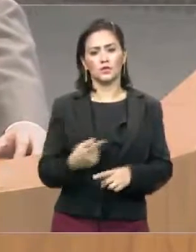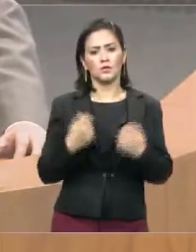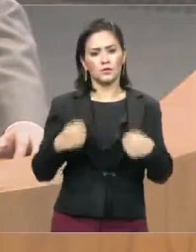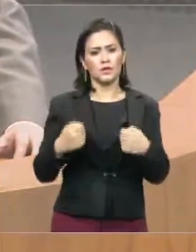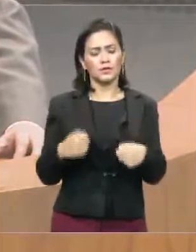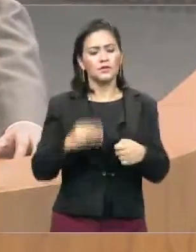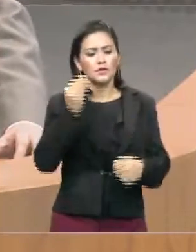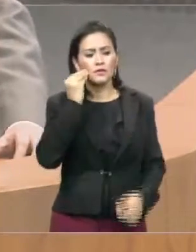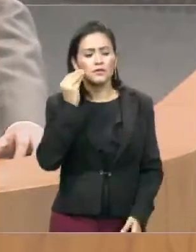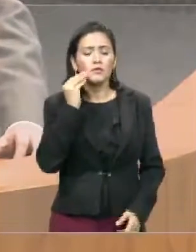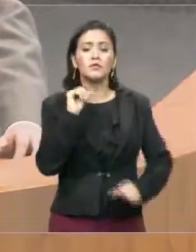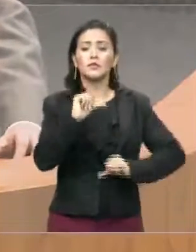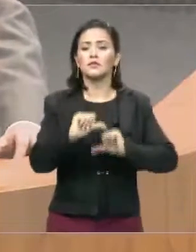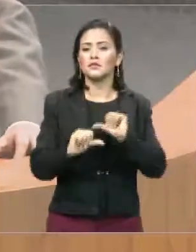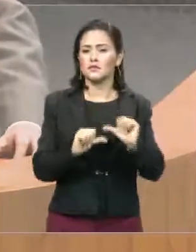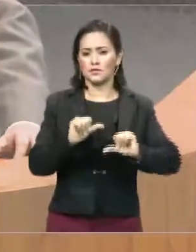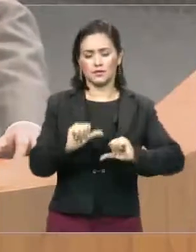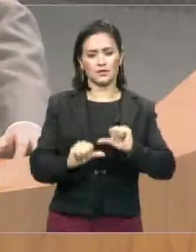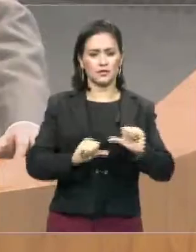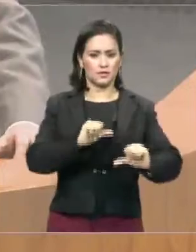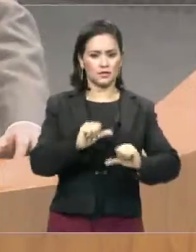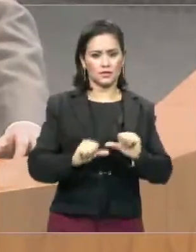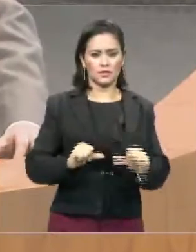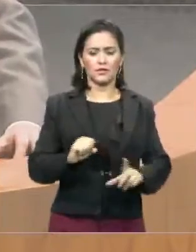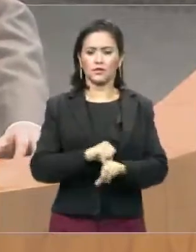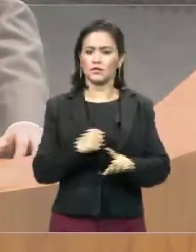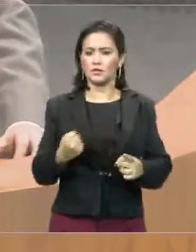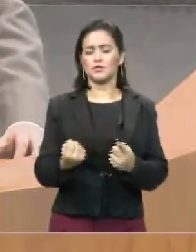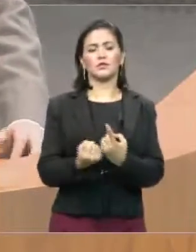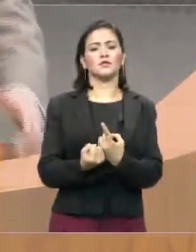a essa situação que a sociedade está vivendo.